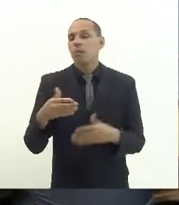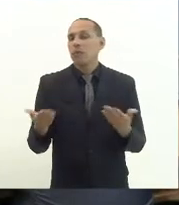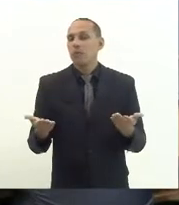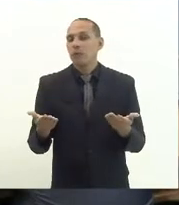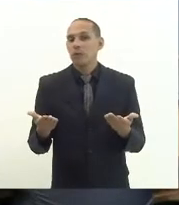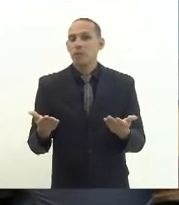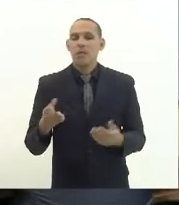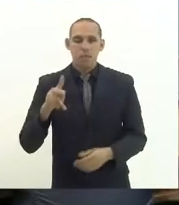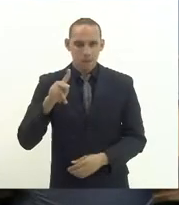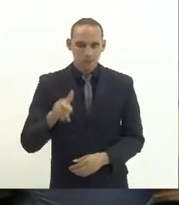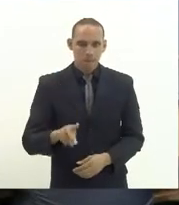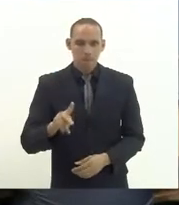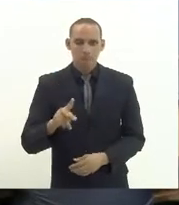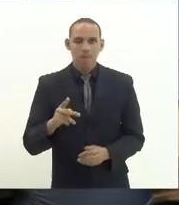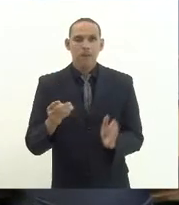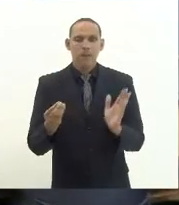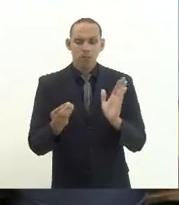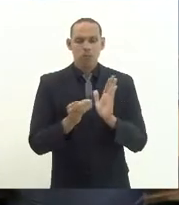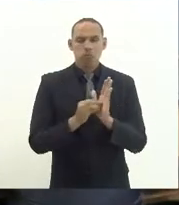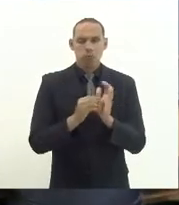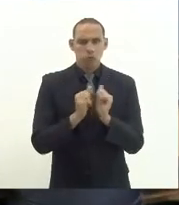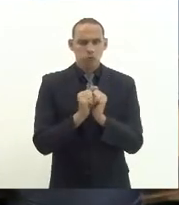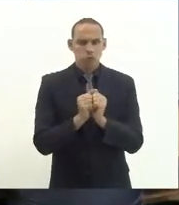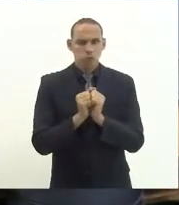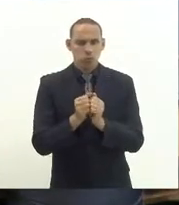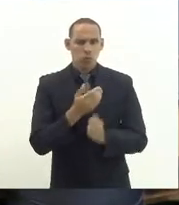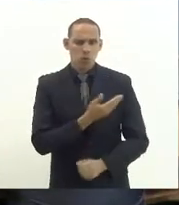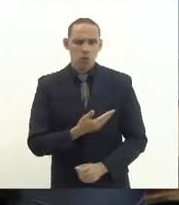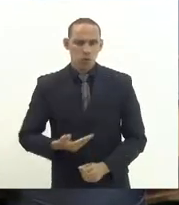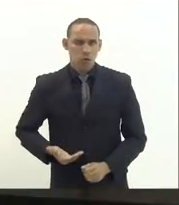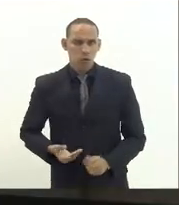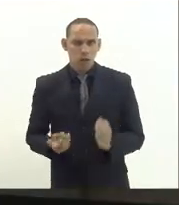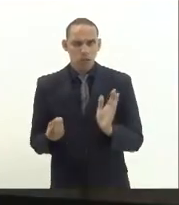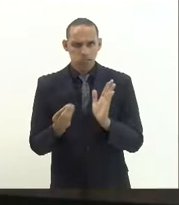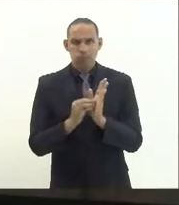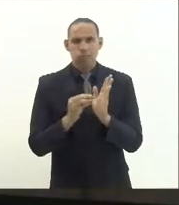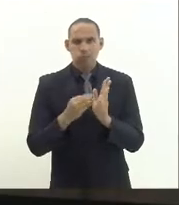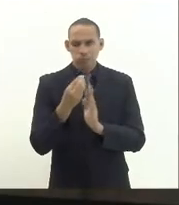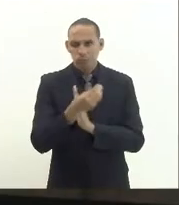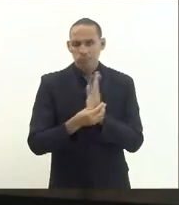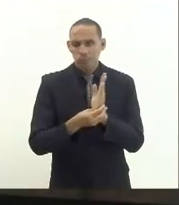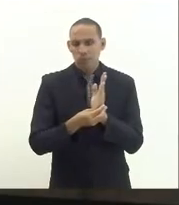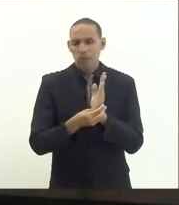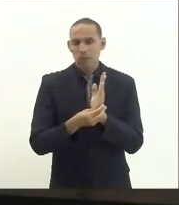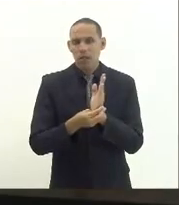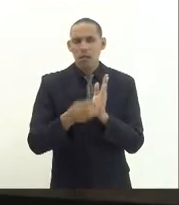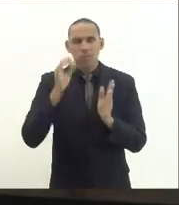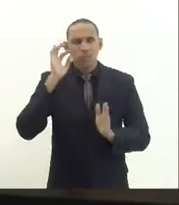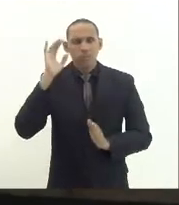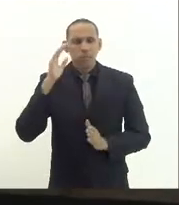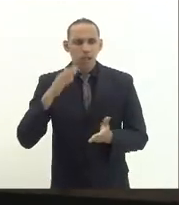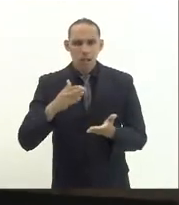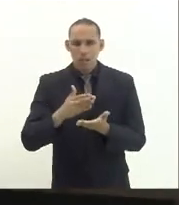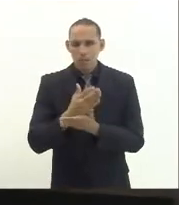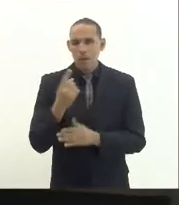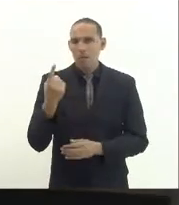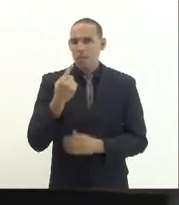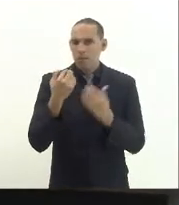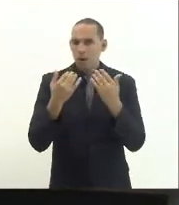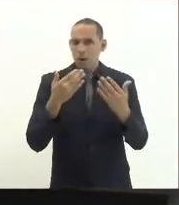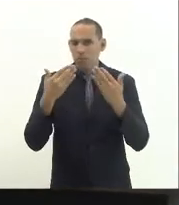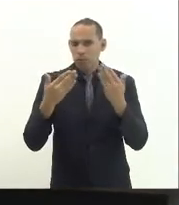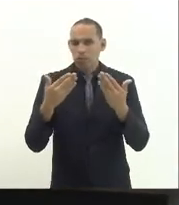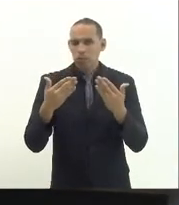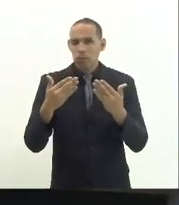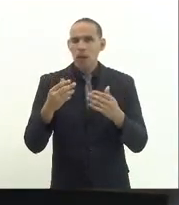de pressão calendário conjunto combinar com o governo calendário conjunto para pensar aprovação e realizar a 1ª audiência pública